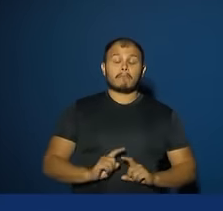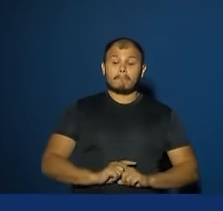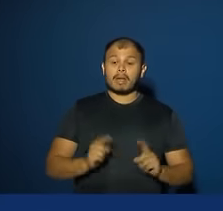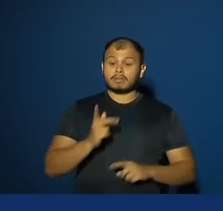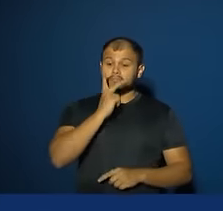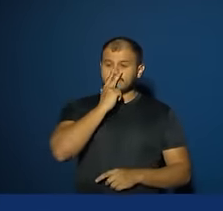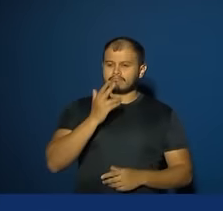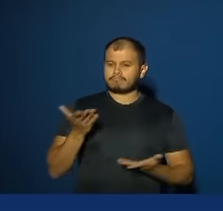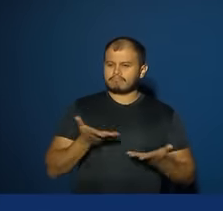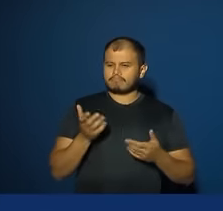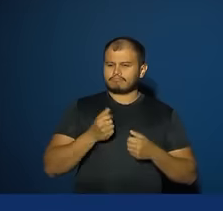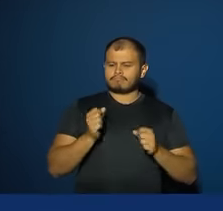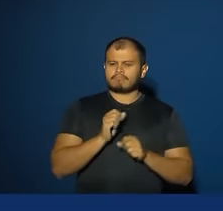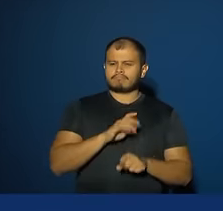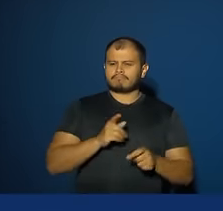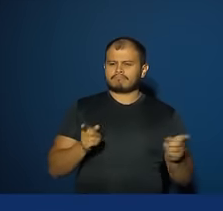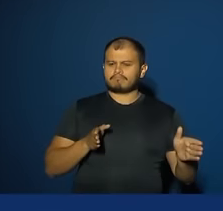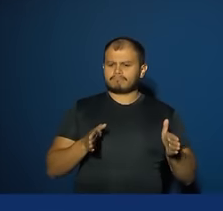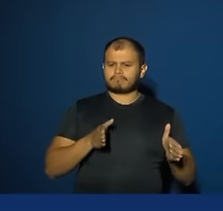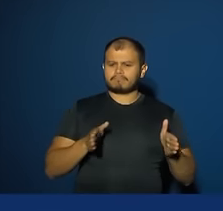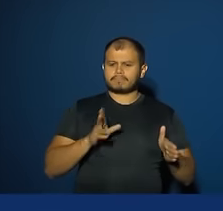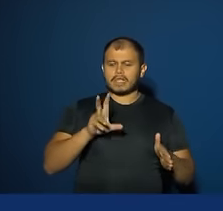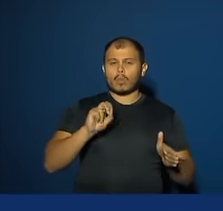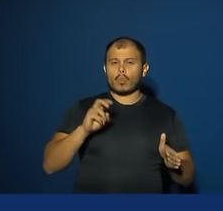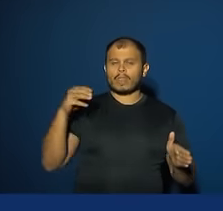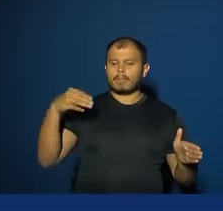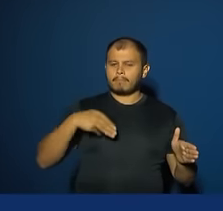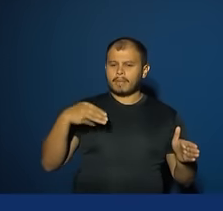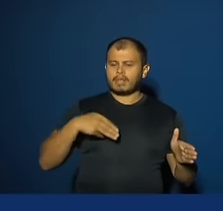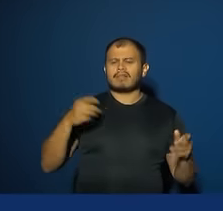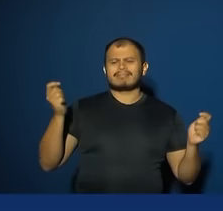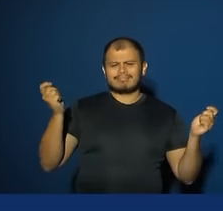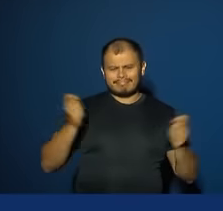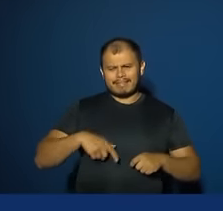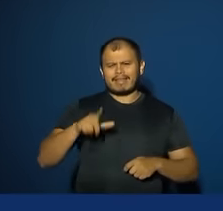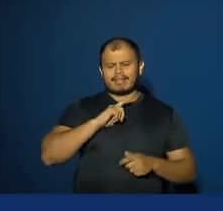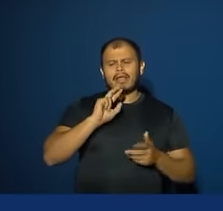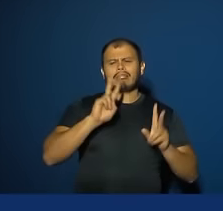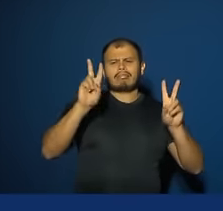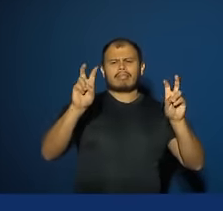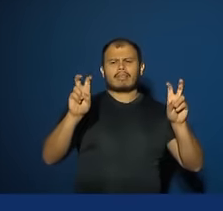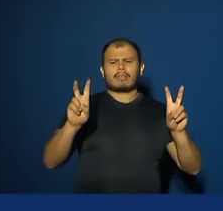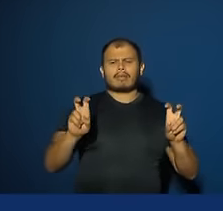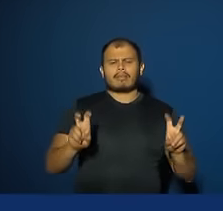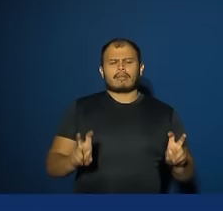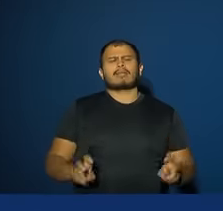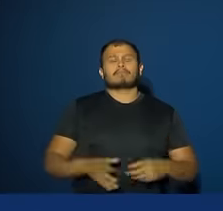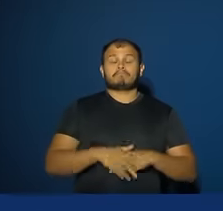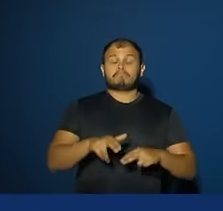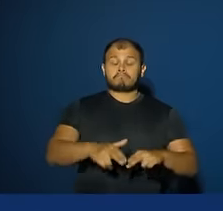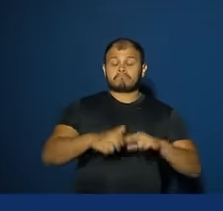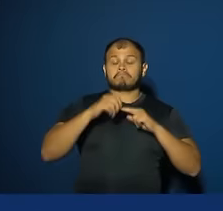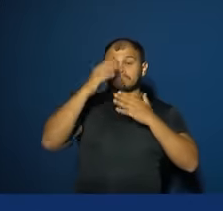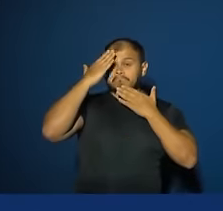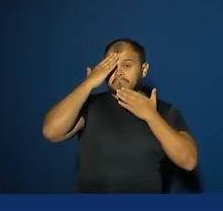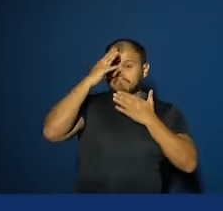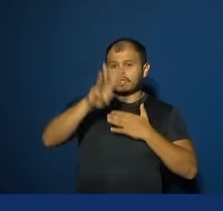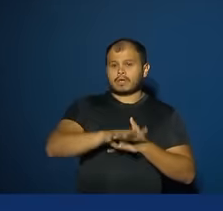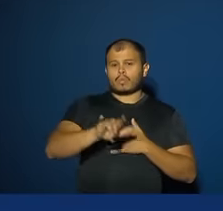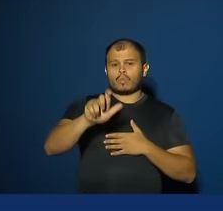esses 50 minutos eh a gente consegue passar para uma porção de temas então William Obrigado por est aqui conosco mais uma